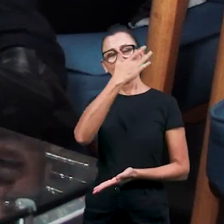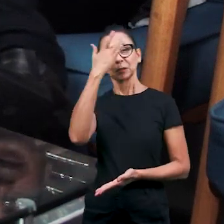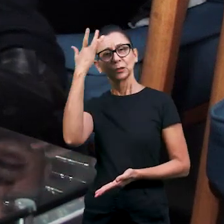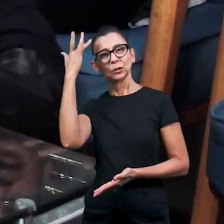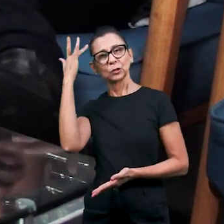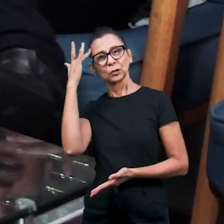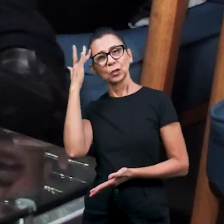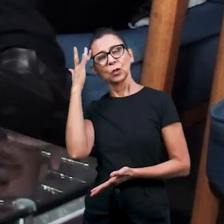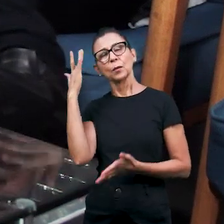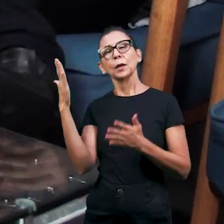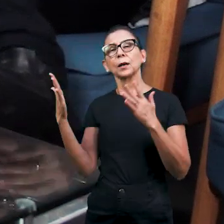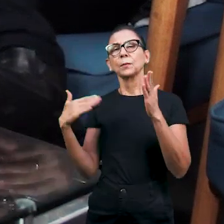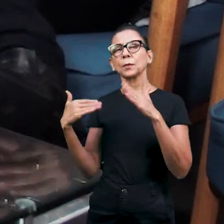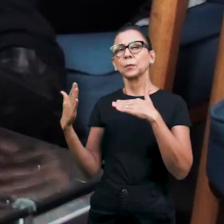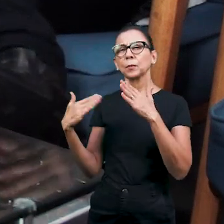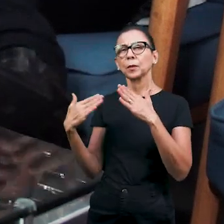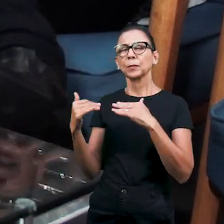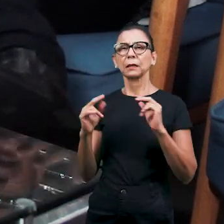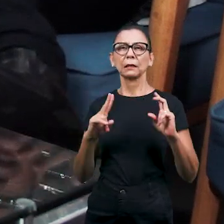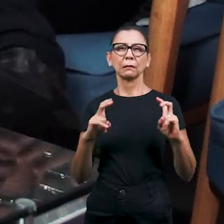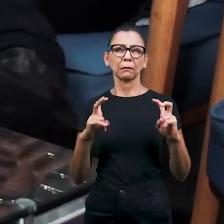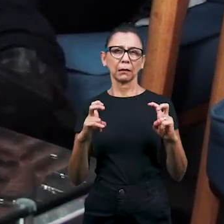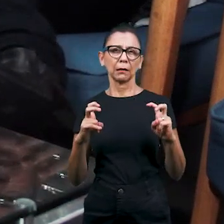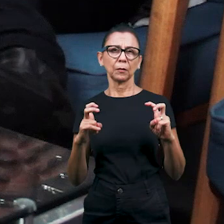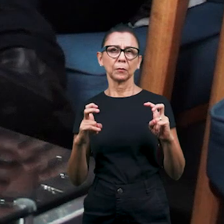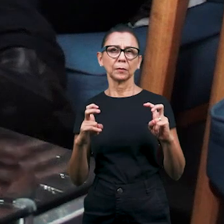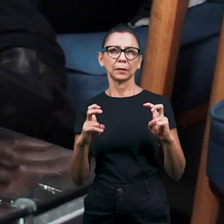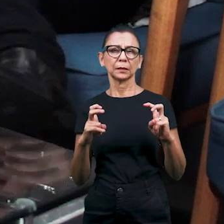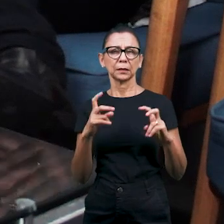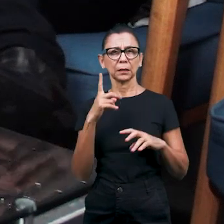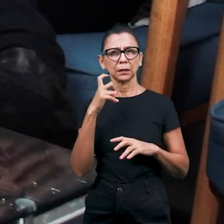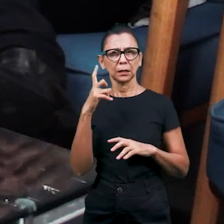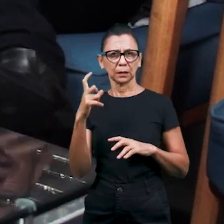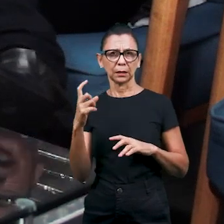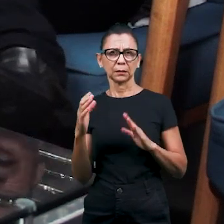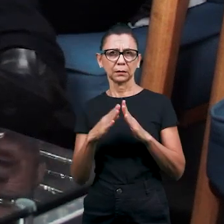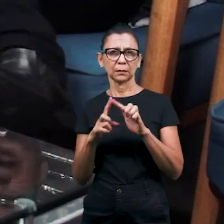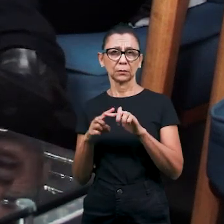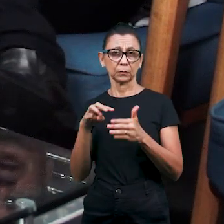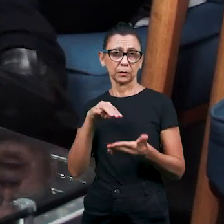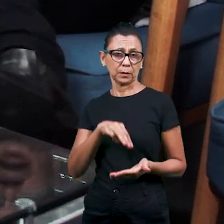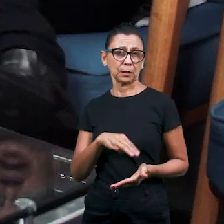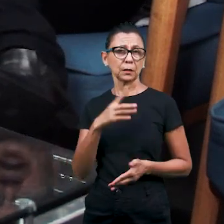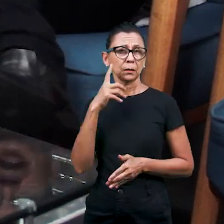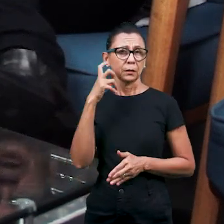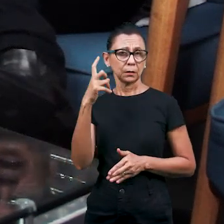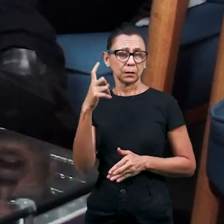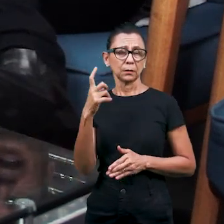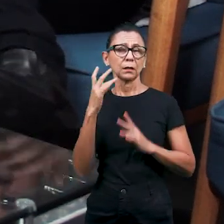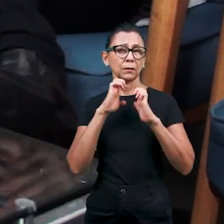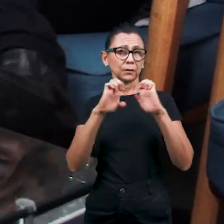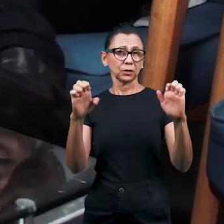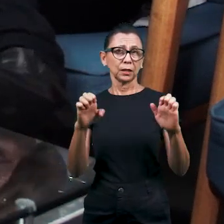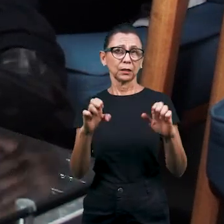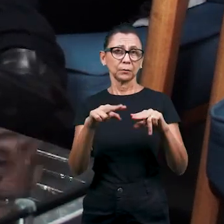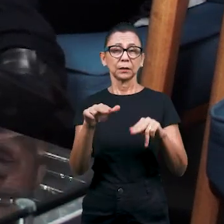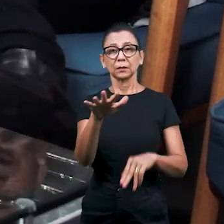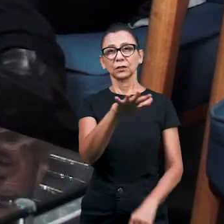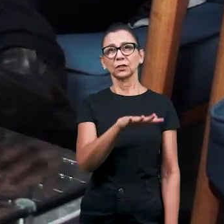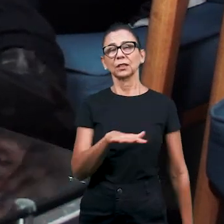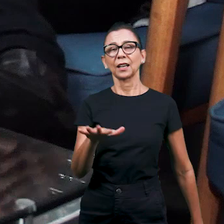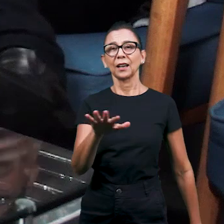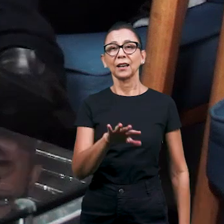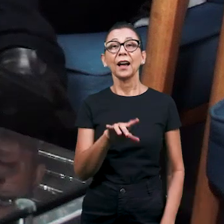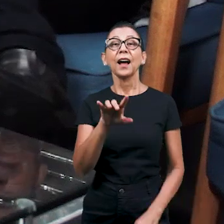sobre temas que são de interesse da Igreja Cristã Maranata, de interesse do Evangelho de maneira geral. Aliás, eu quero dar